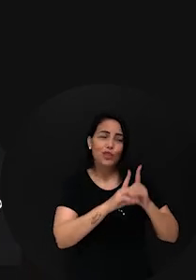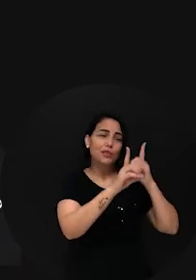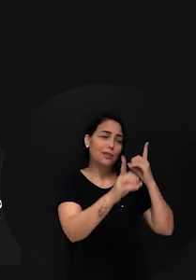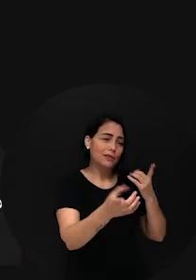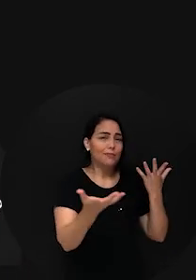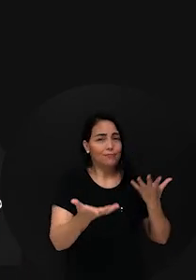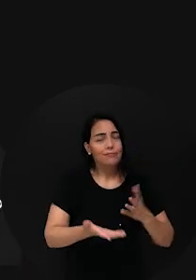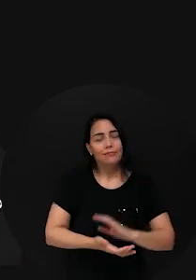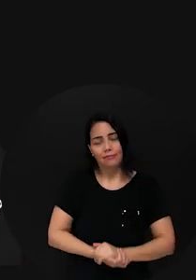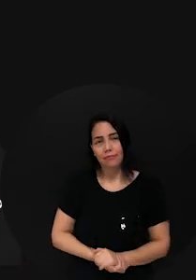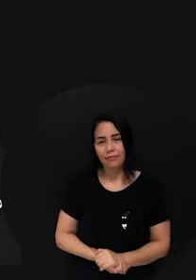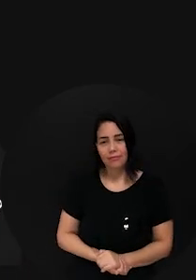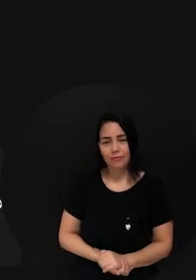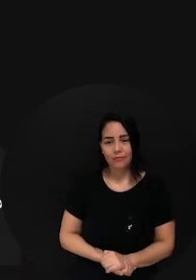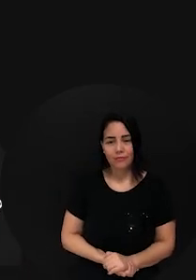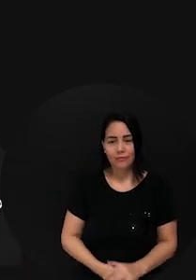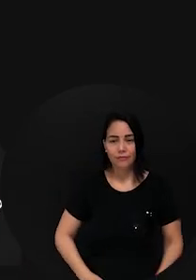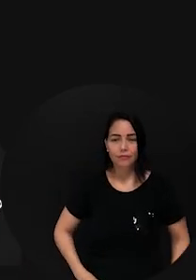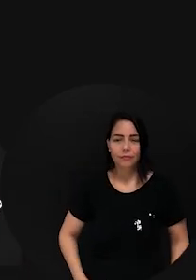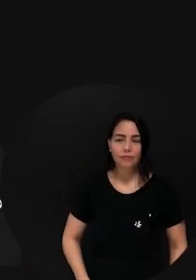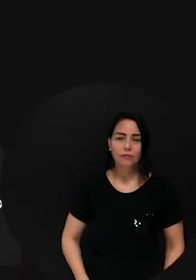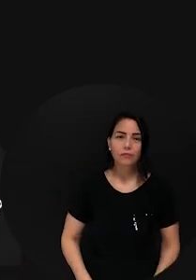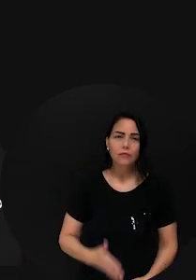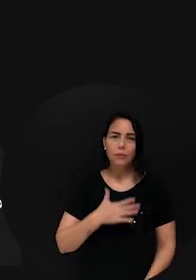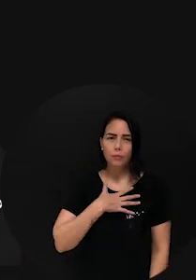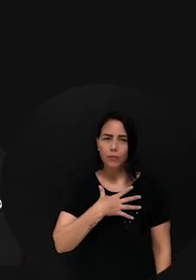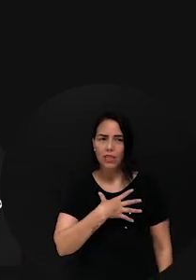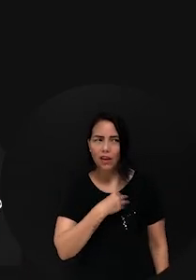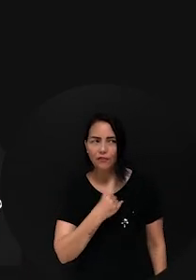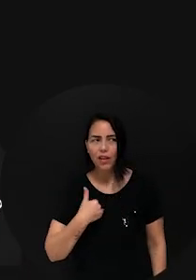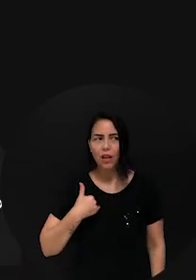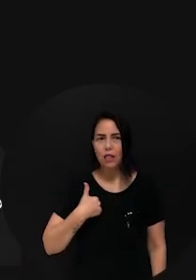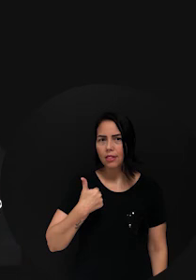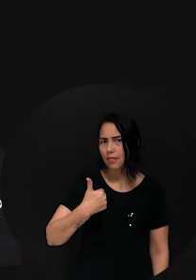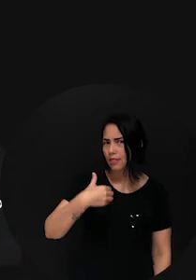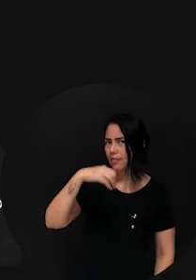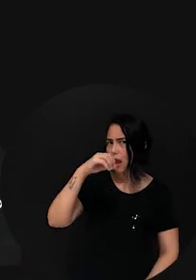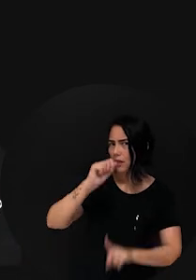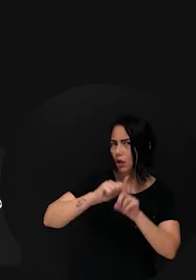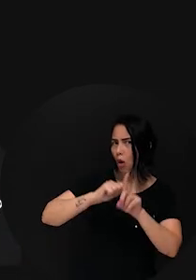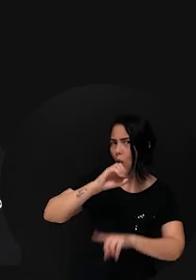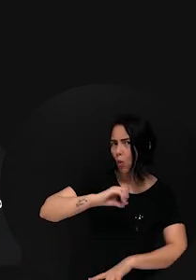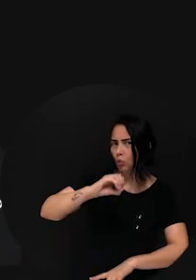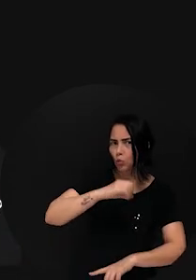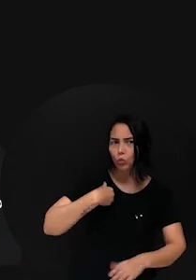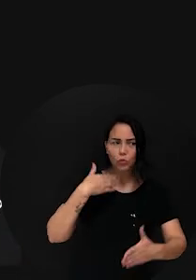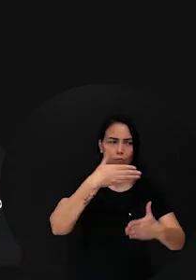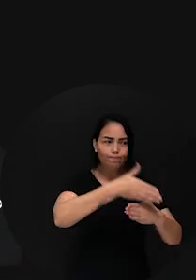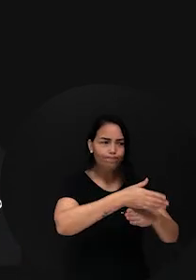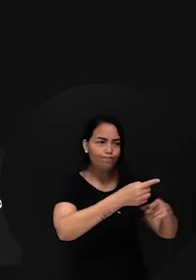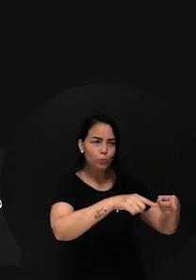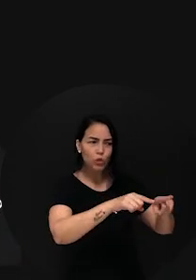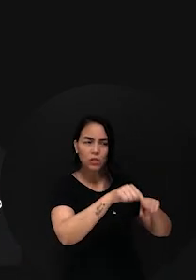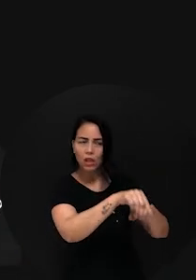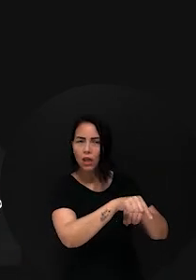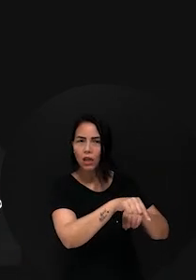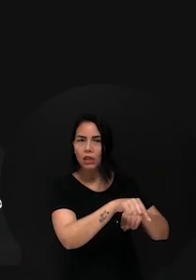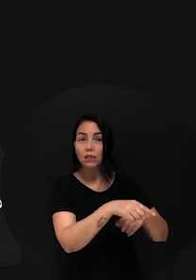Isso. Minha filha faz 10 anos só em outubro. Nesse caso, ela tem que ir para a musicalização.